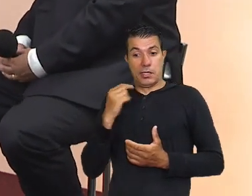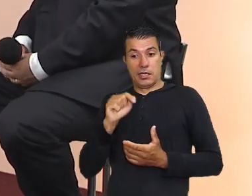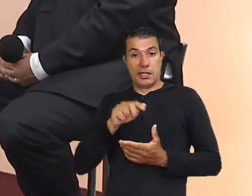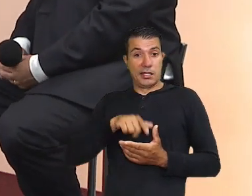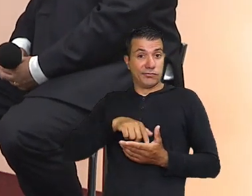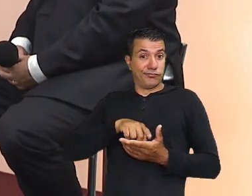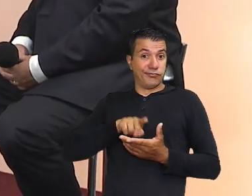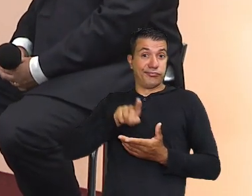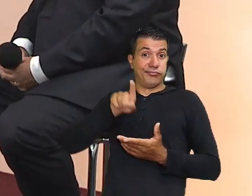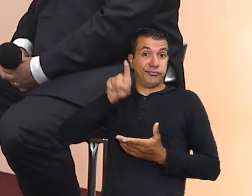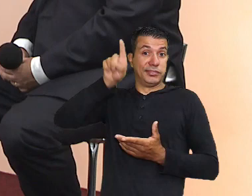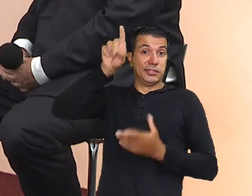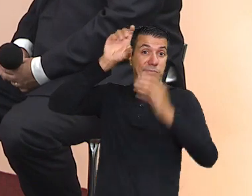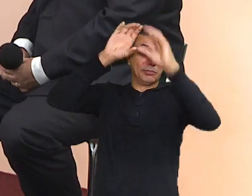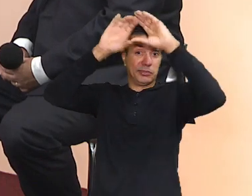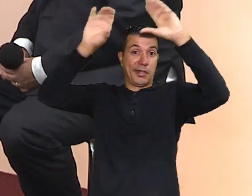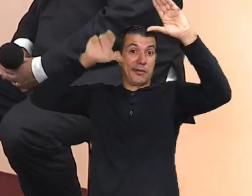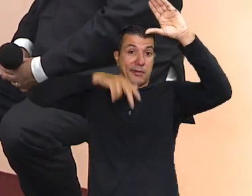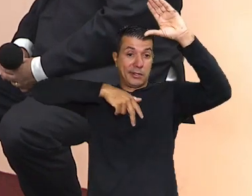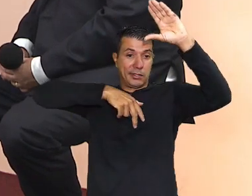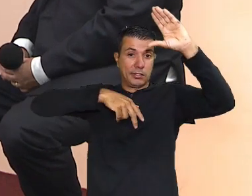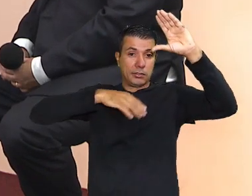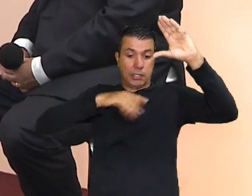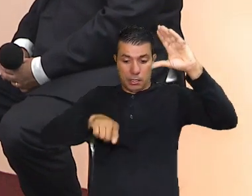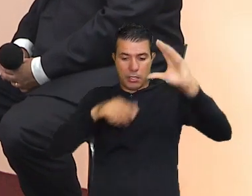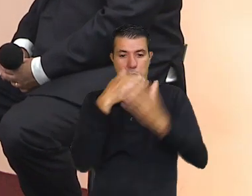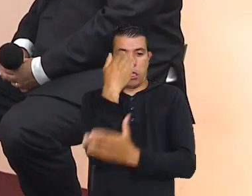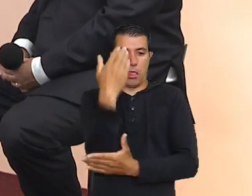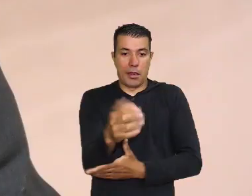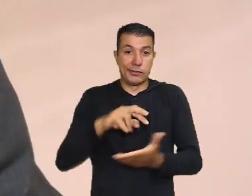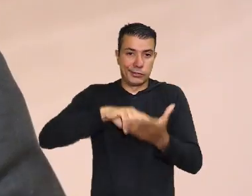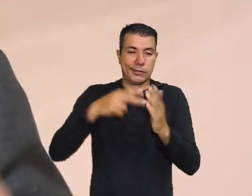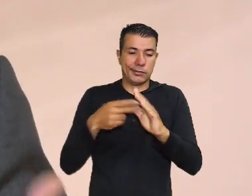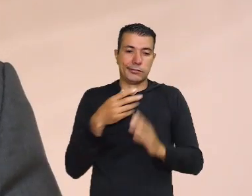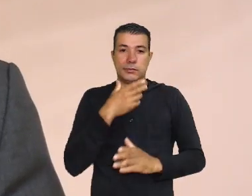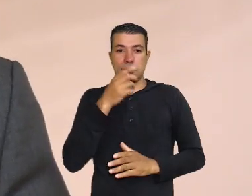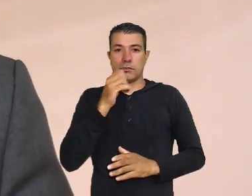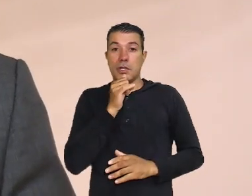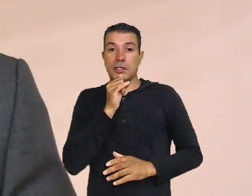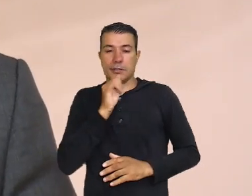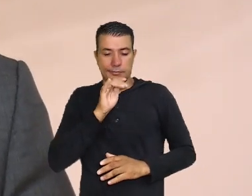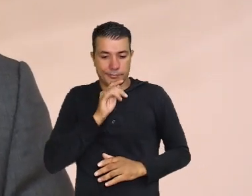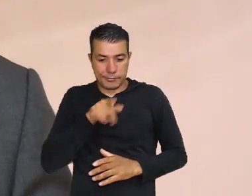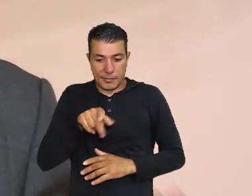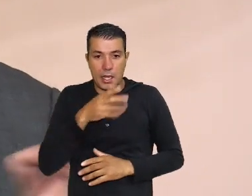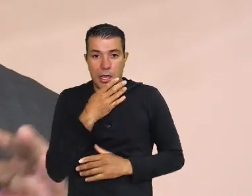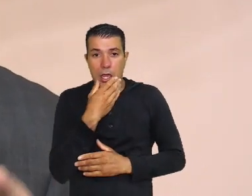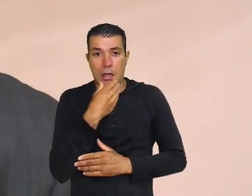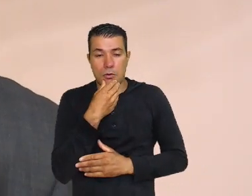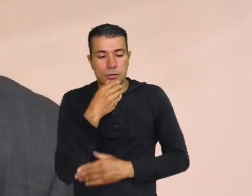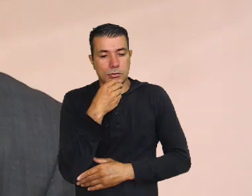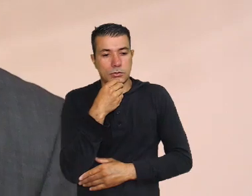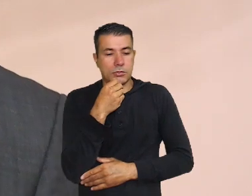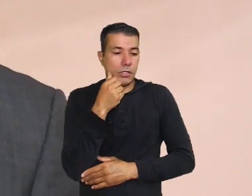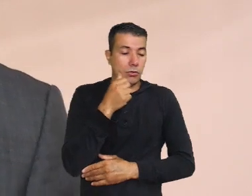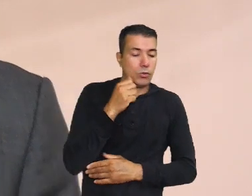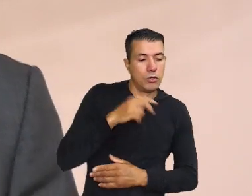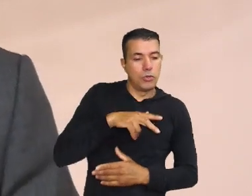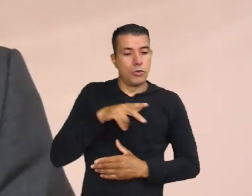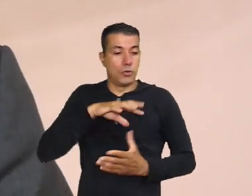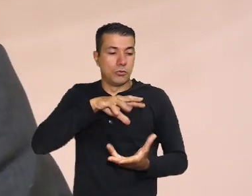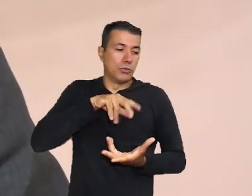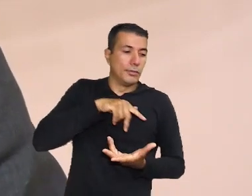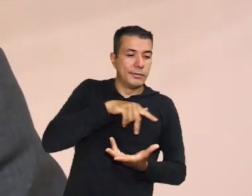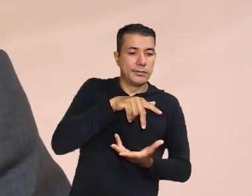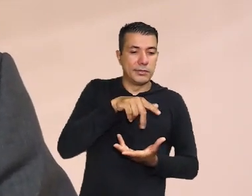vai direto para o paraíso. Já parou para pensar? Seria tão fácil se fosse assim, né? E recebe a sua recompensa. Se não foi tão boa assim, ela